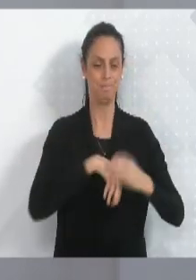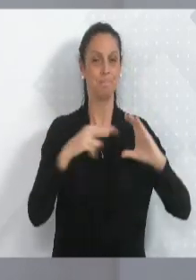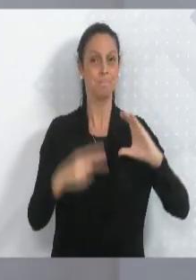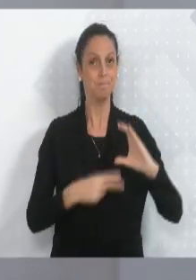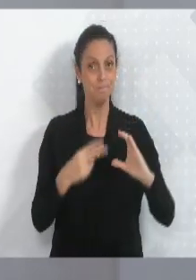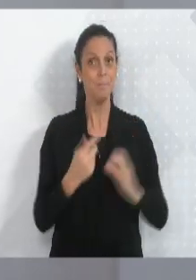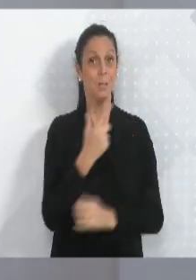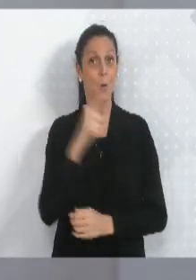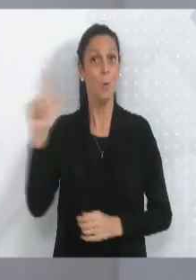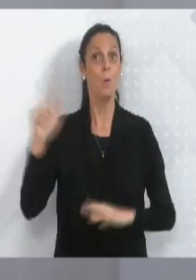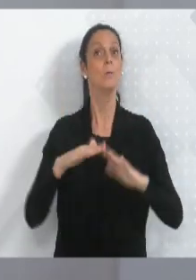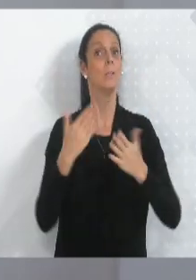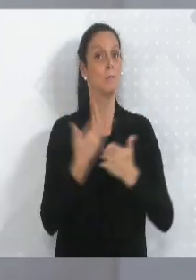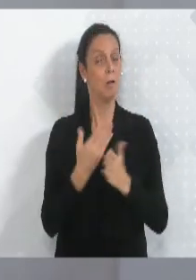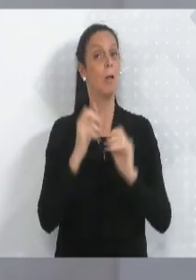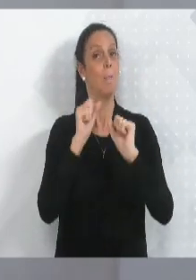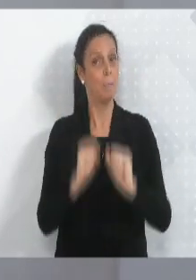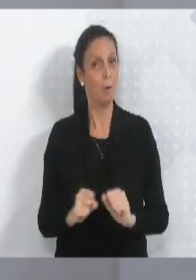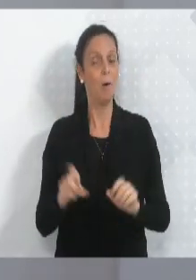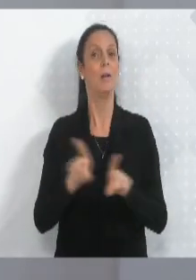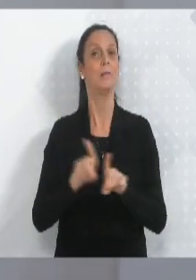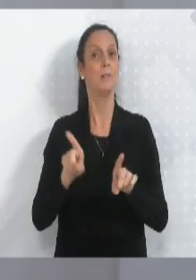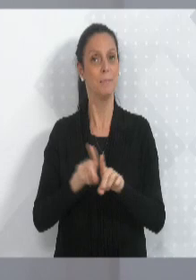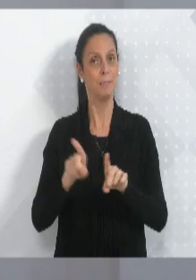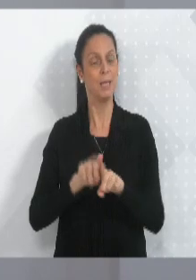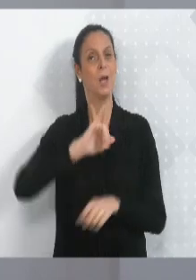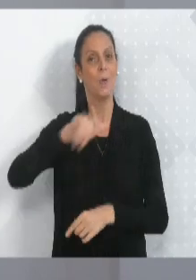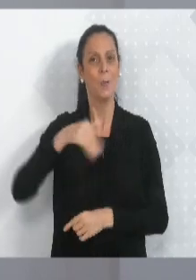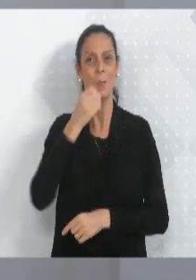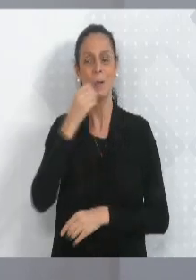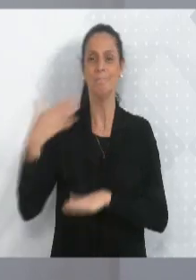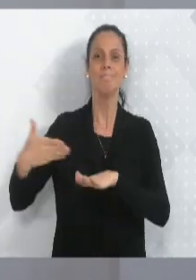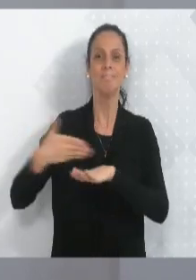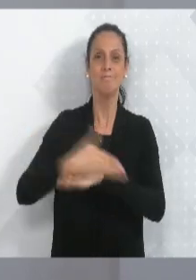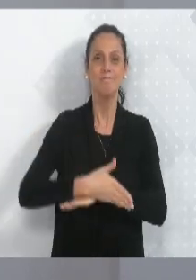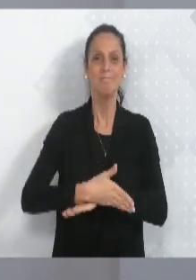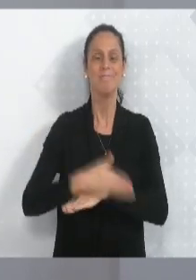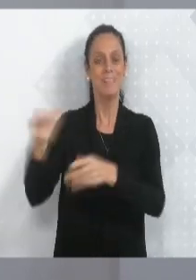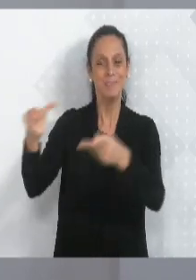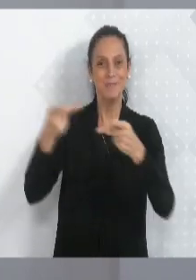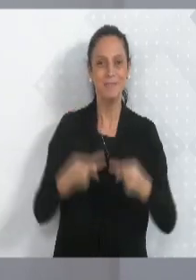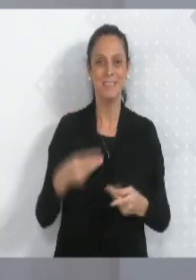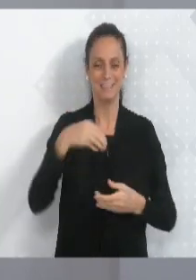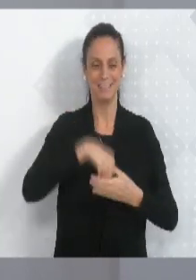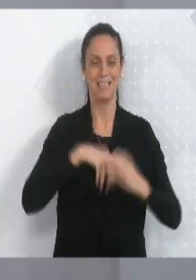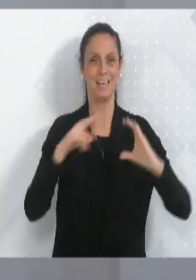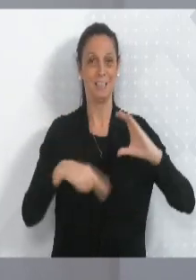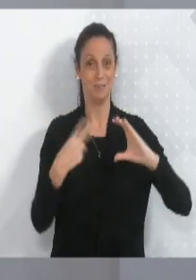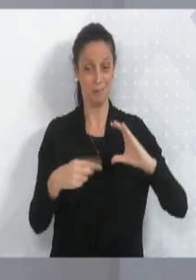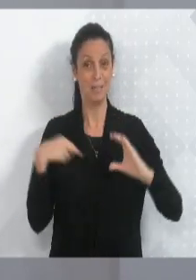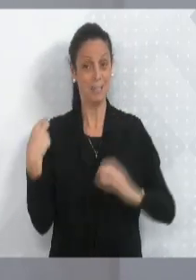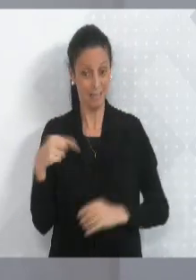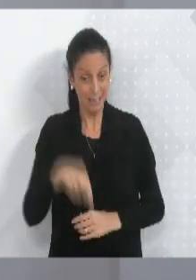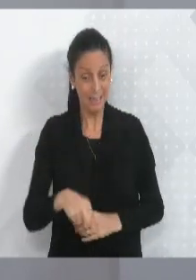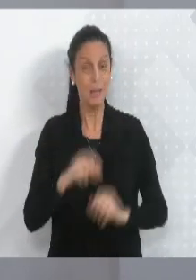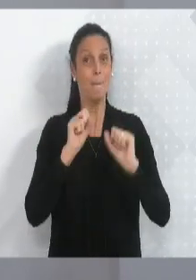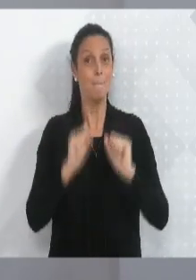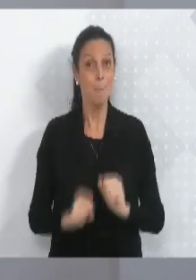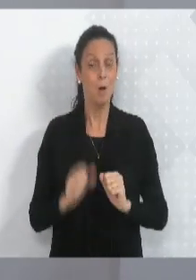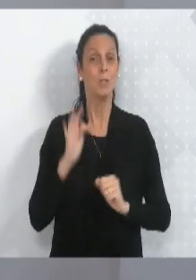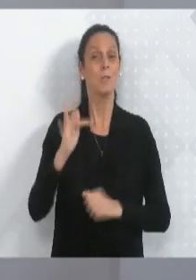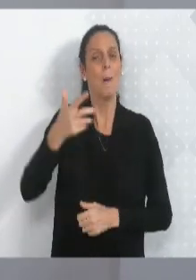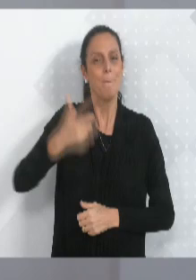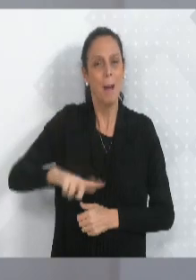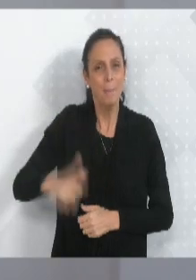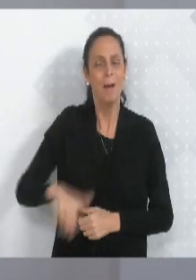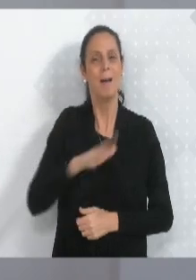oportunidade e que esta Casa Legislativa proporcione a oportunidade para que mais crianças possam vir aqui, conhecer